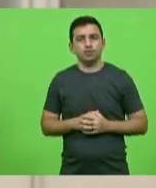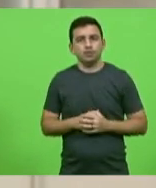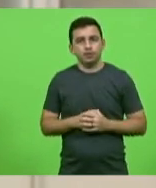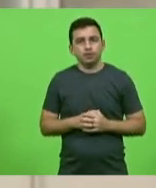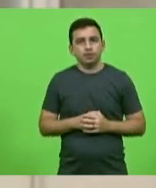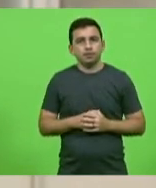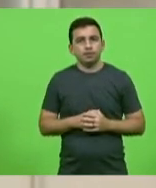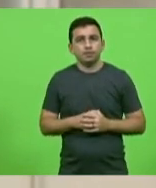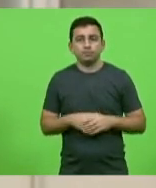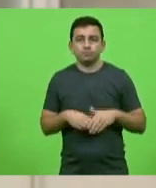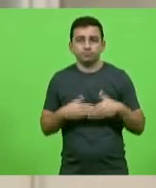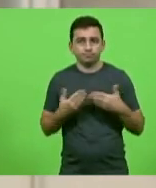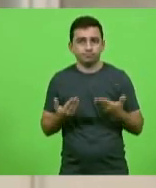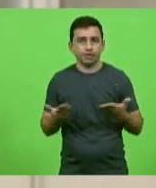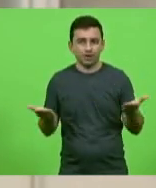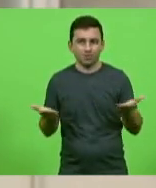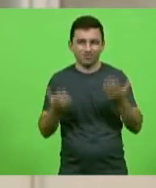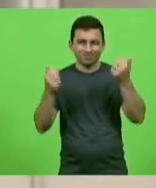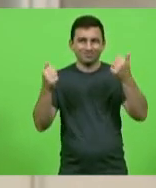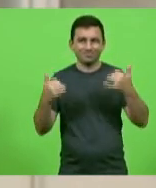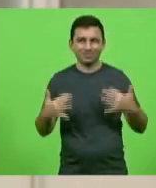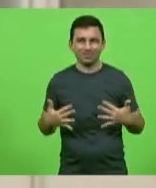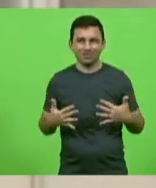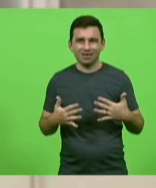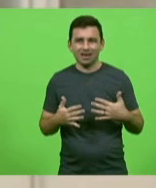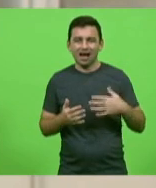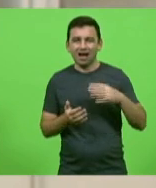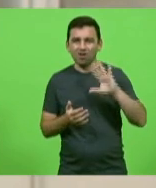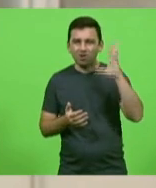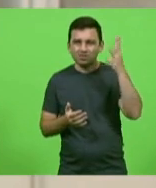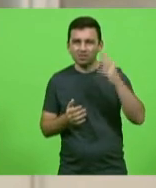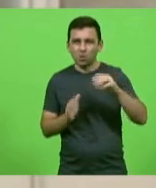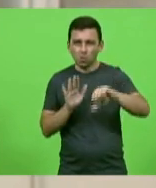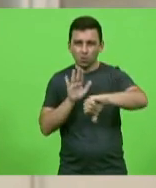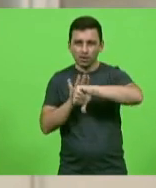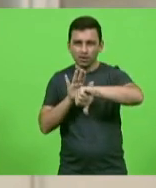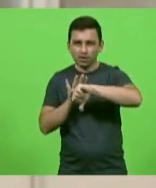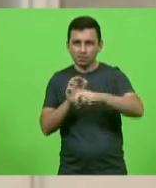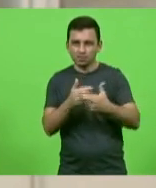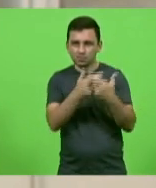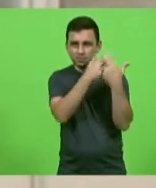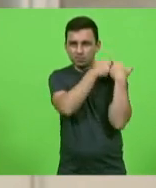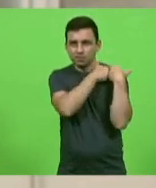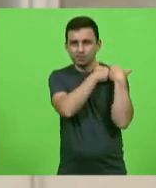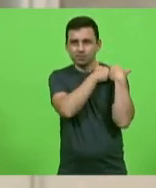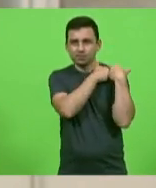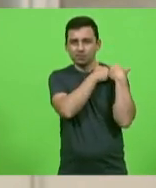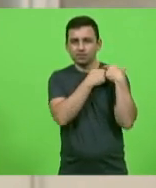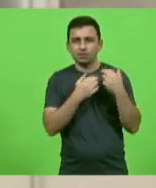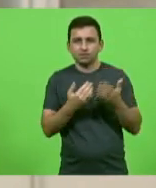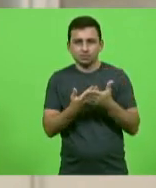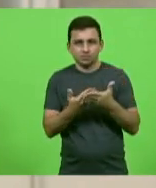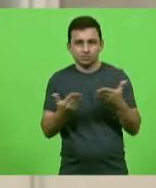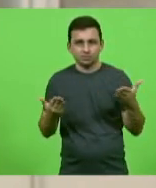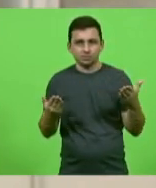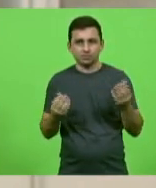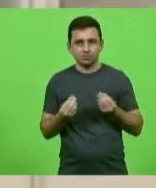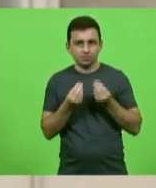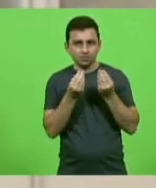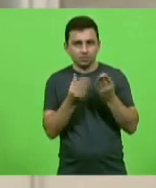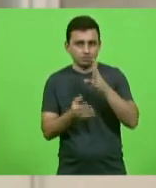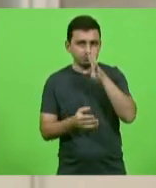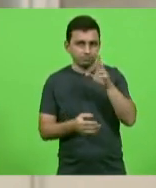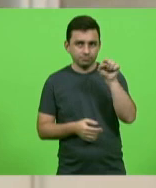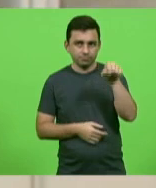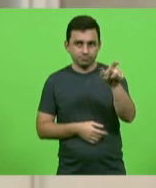e na espécie de tratada os fatos relacionados ao crime de responsabilidade atribuído